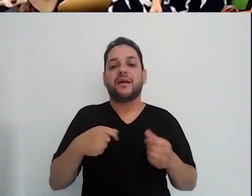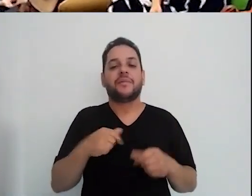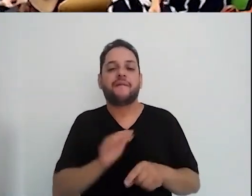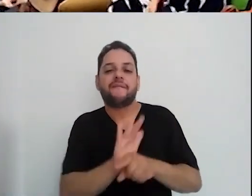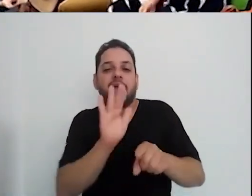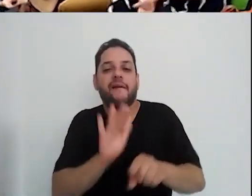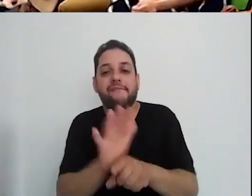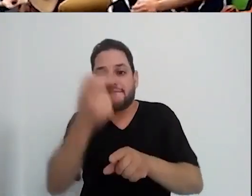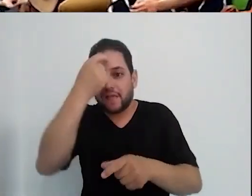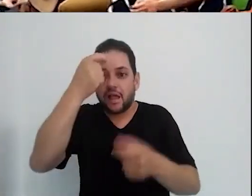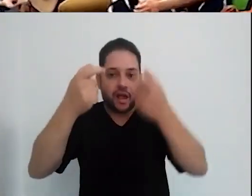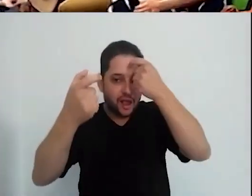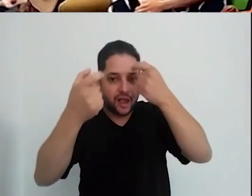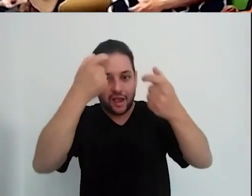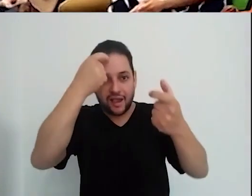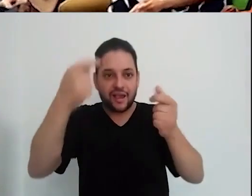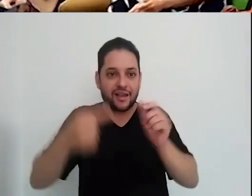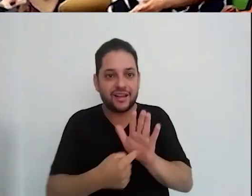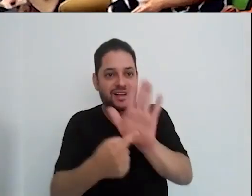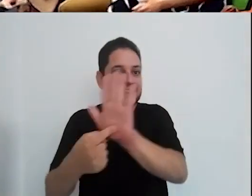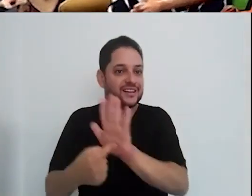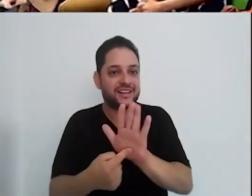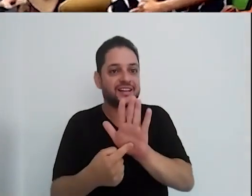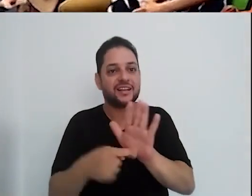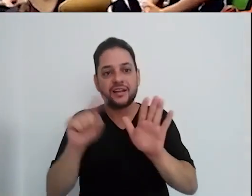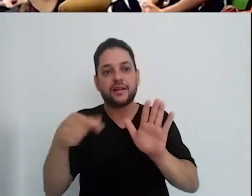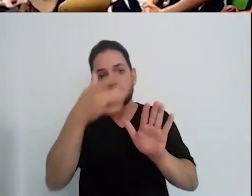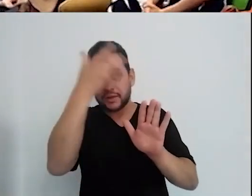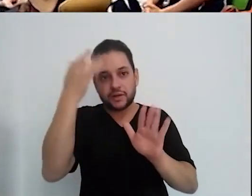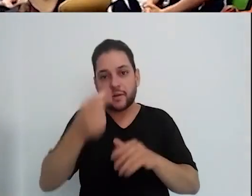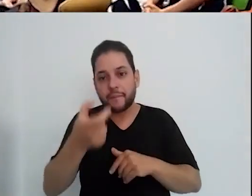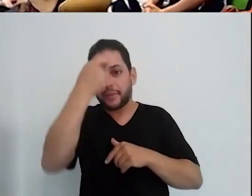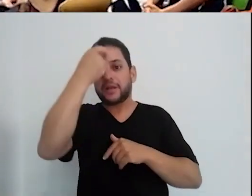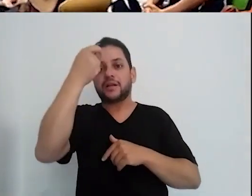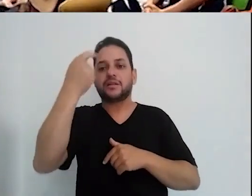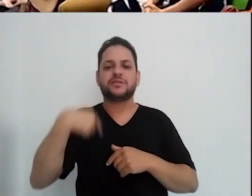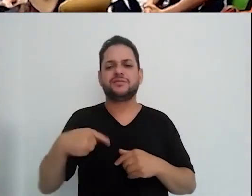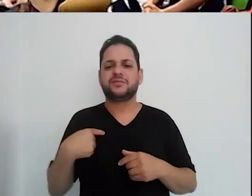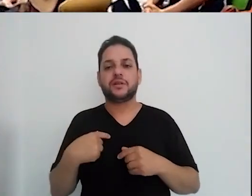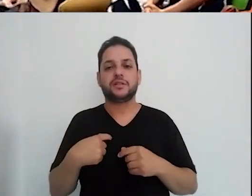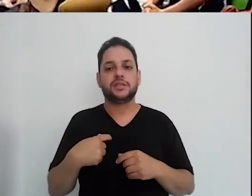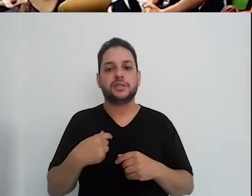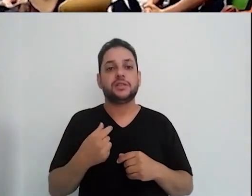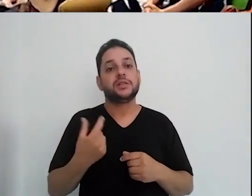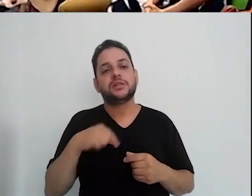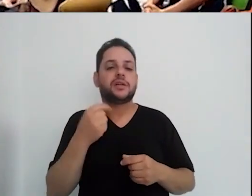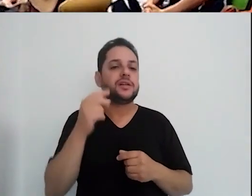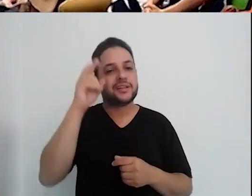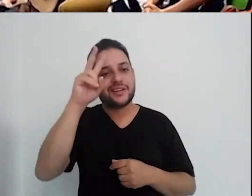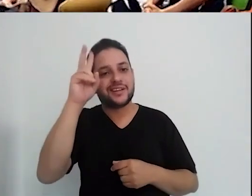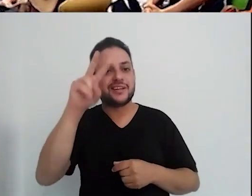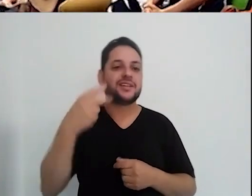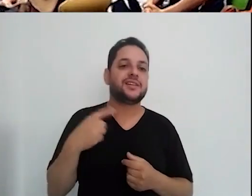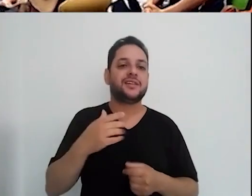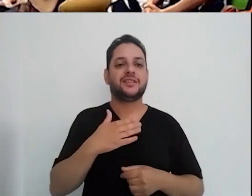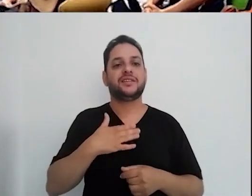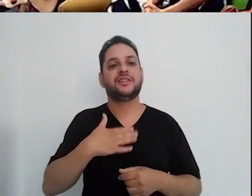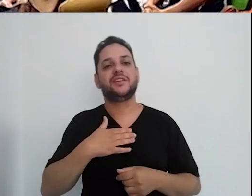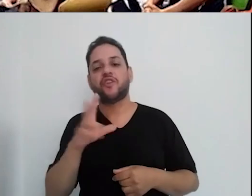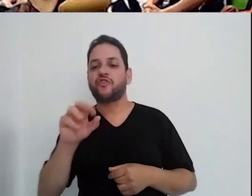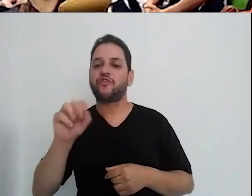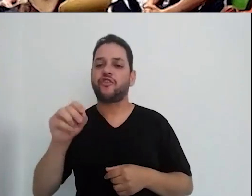Novela Apresenta e da Rádio Novela de um modo geral, entendeu? É conscientizar como quem não quer nada. Você está ali, a pessoa está ali, ouvindo uma historinha, o meu avô fazia isso,